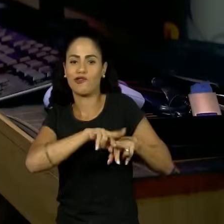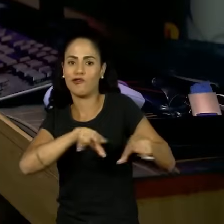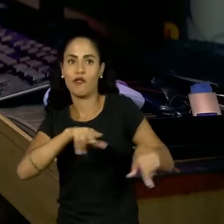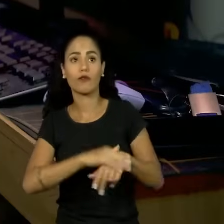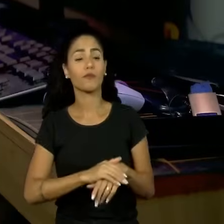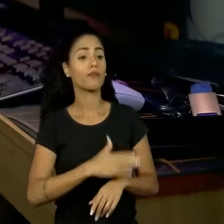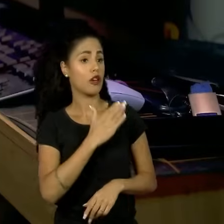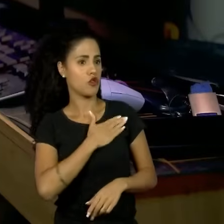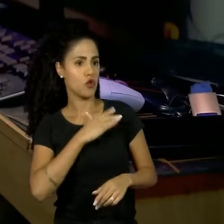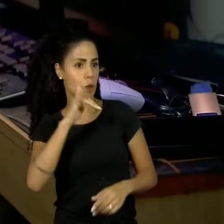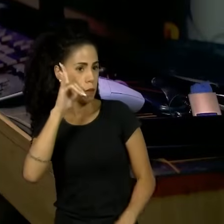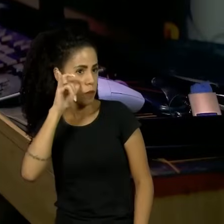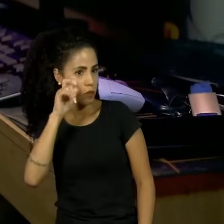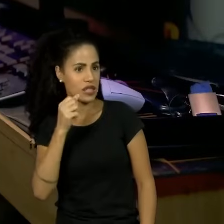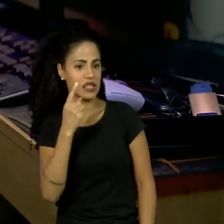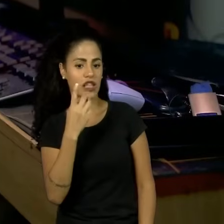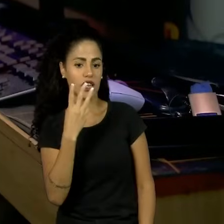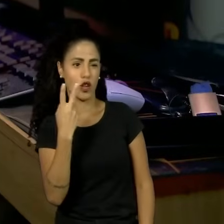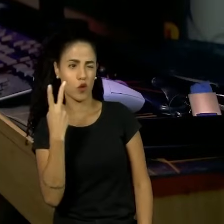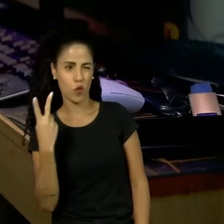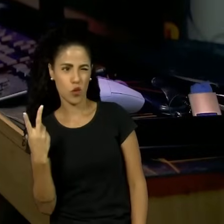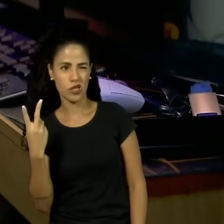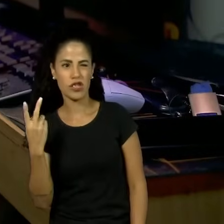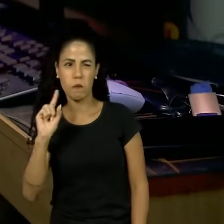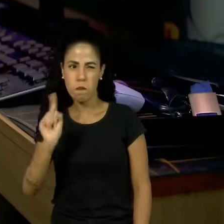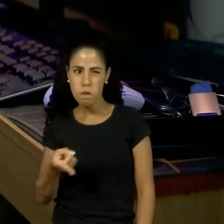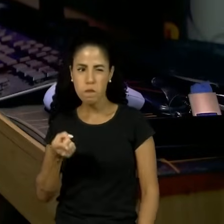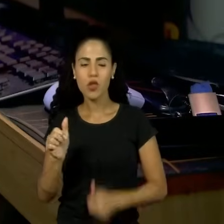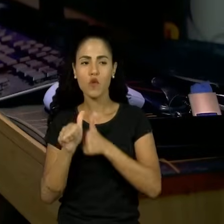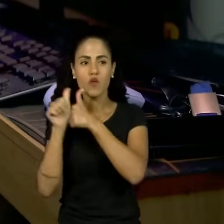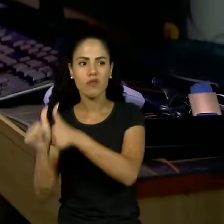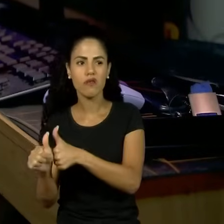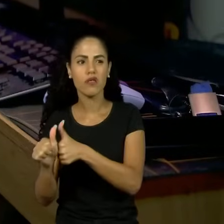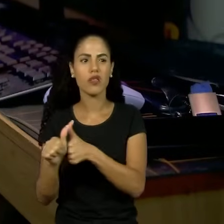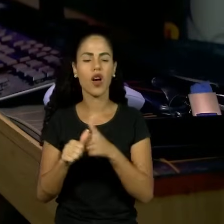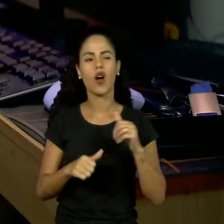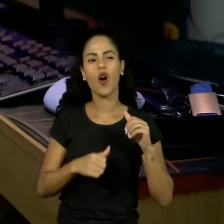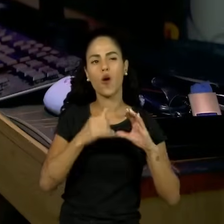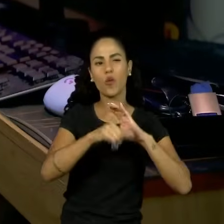Instagram eu tenho 132 mil, no YouTube